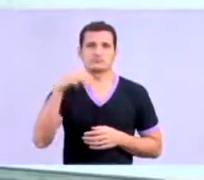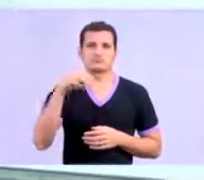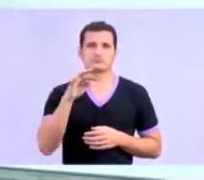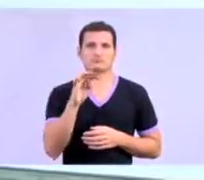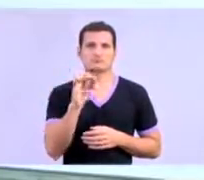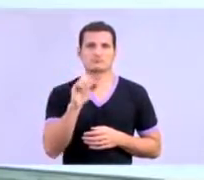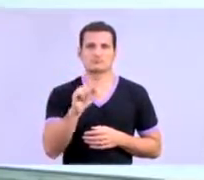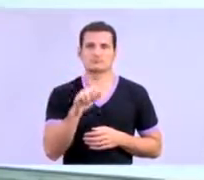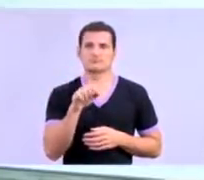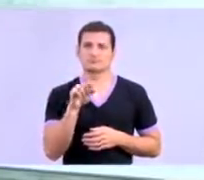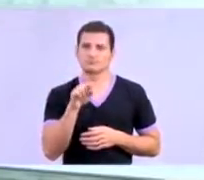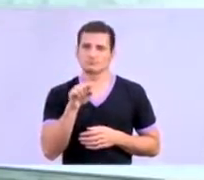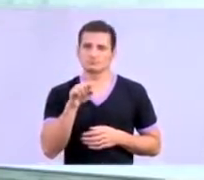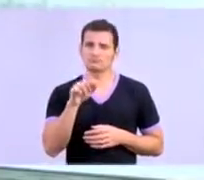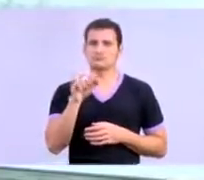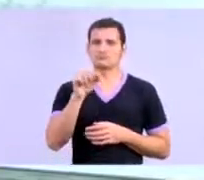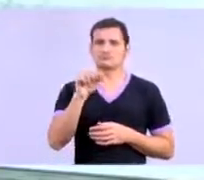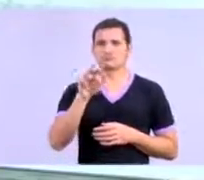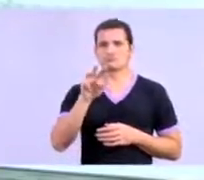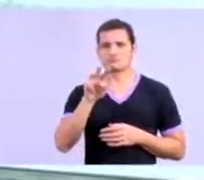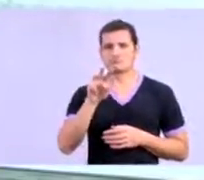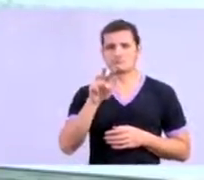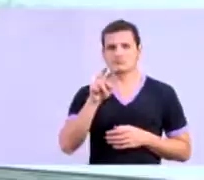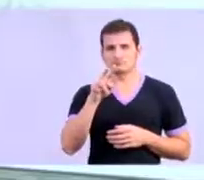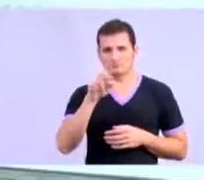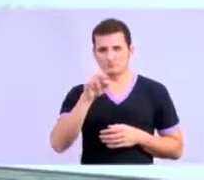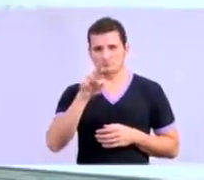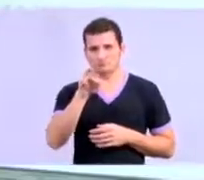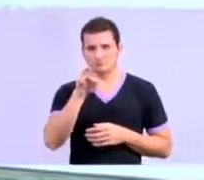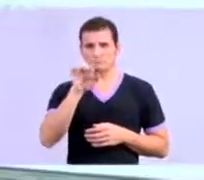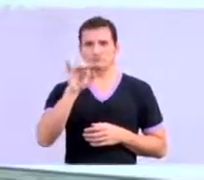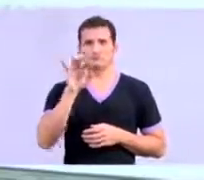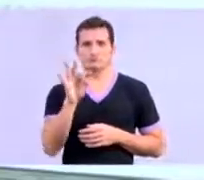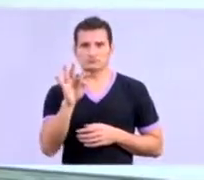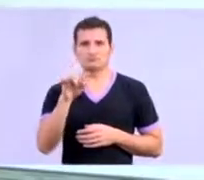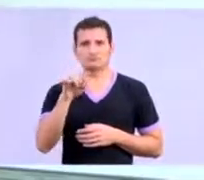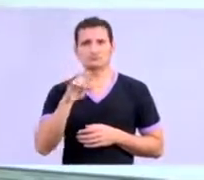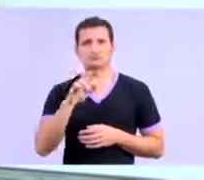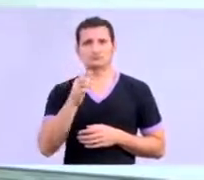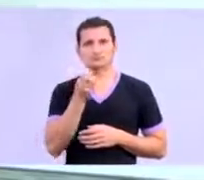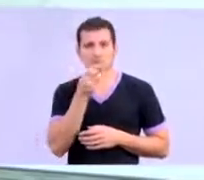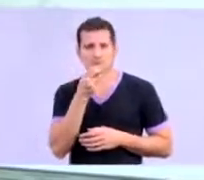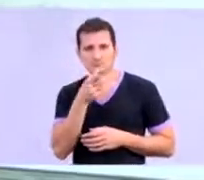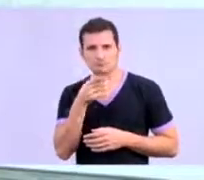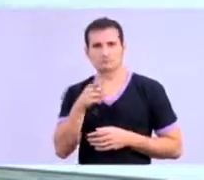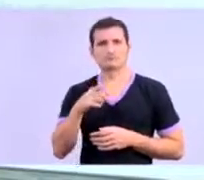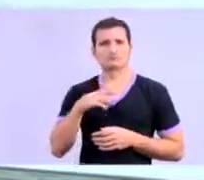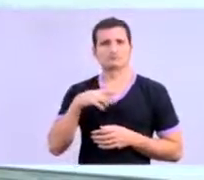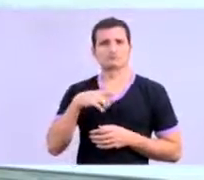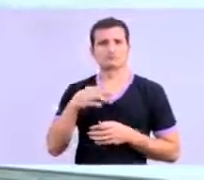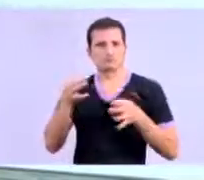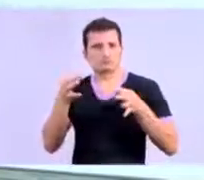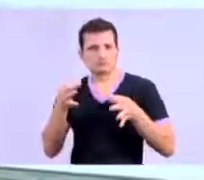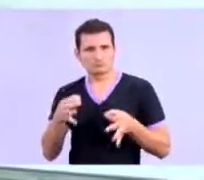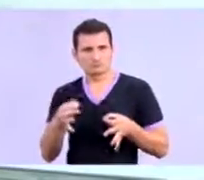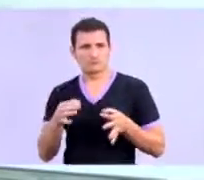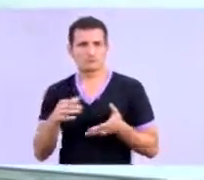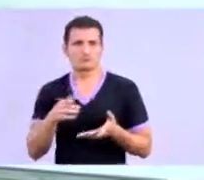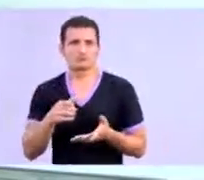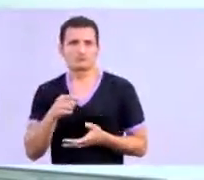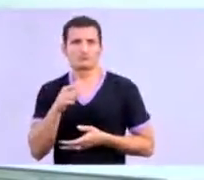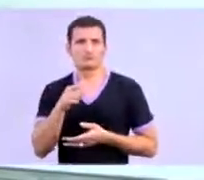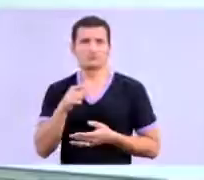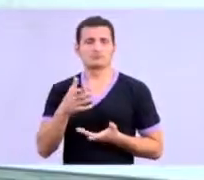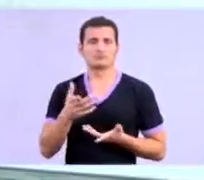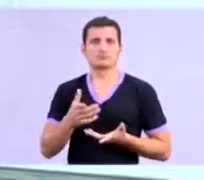será que o switch que transmite a informação está funcionando? Ele está transmitindo corretamente? Ele sabe quem